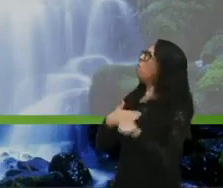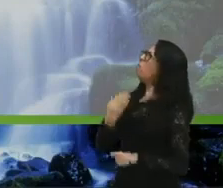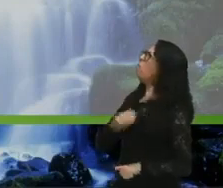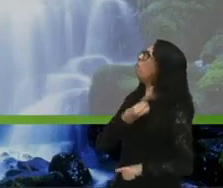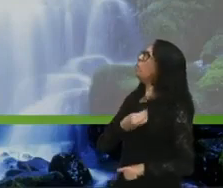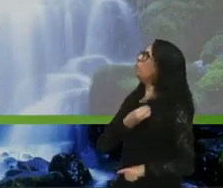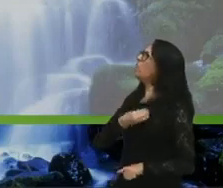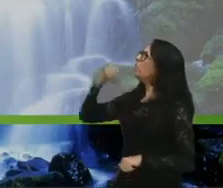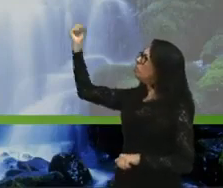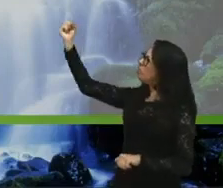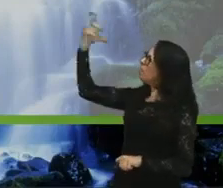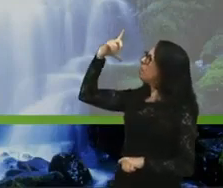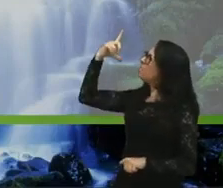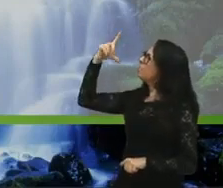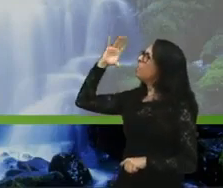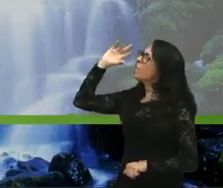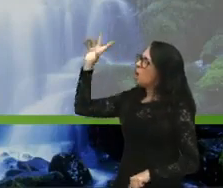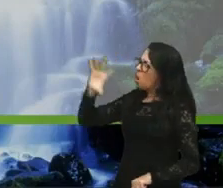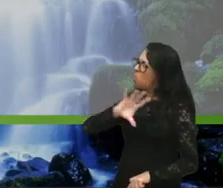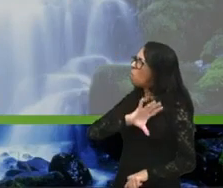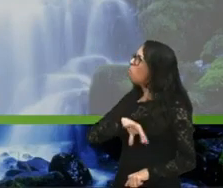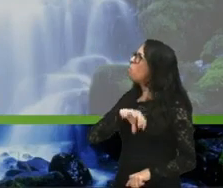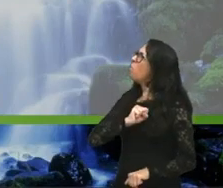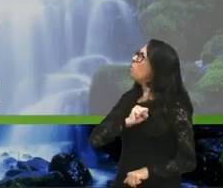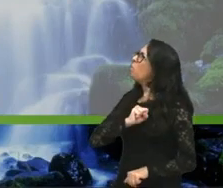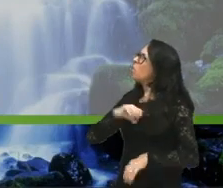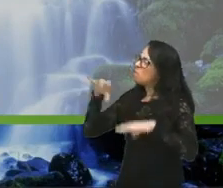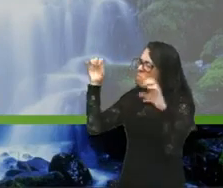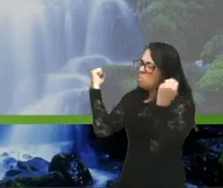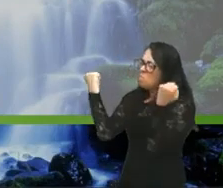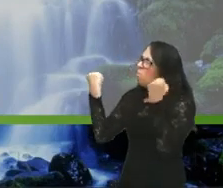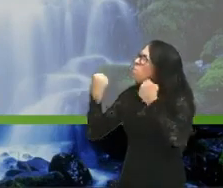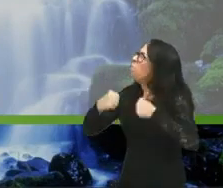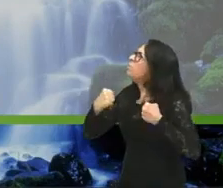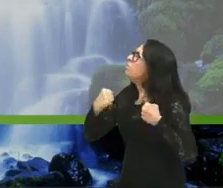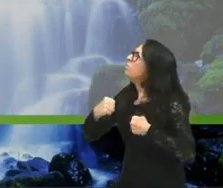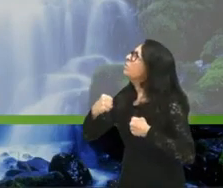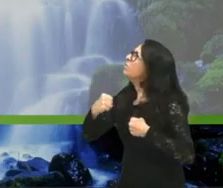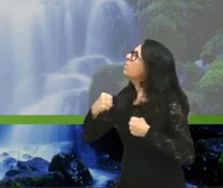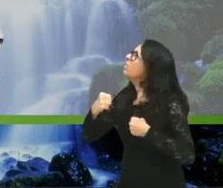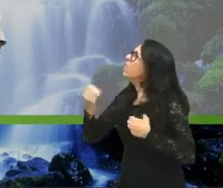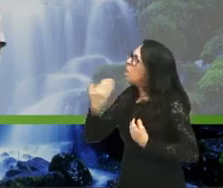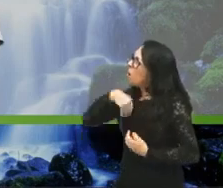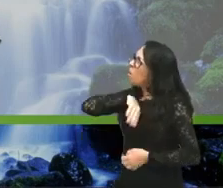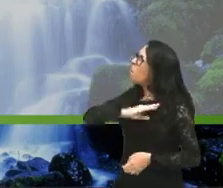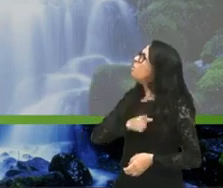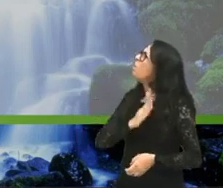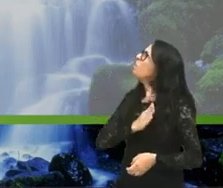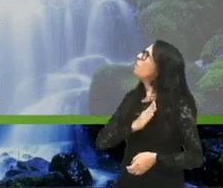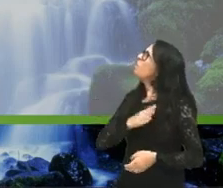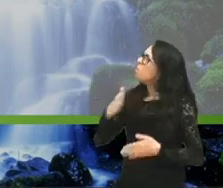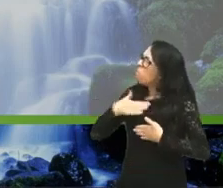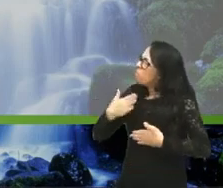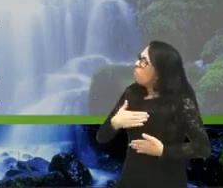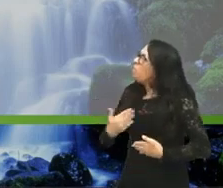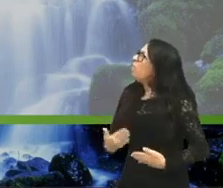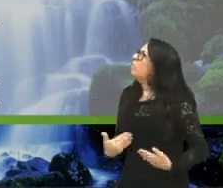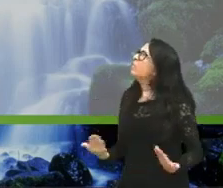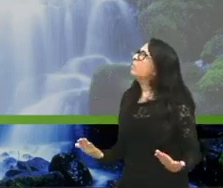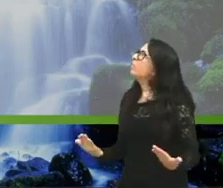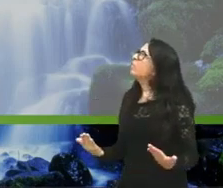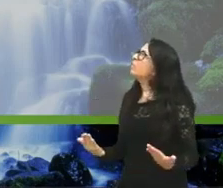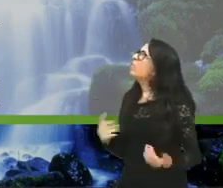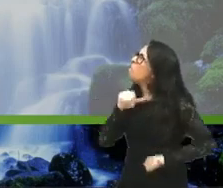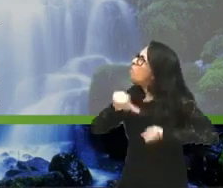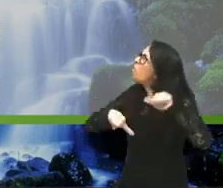amor e o poder de Deus se manifestam. Por isso, praticar uma vida piedosa se faz necessário.